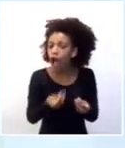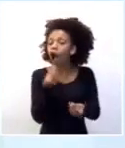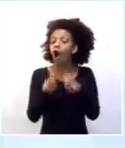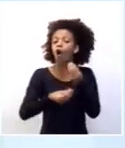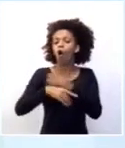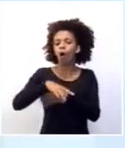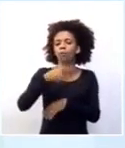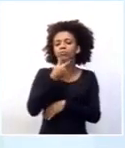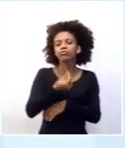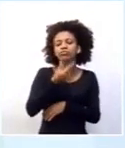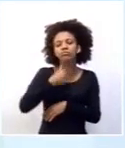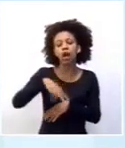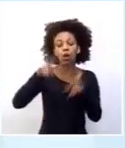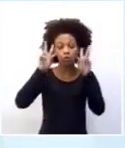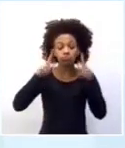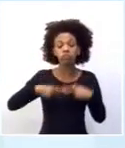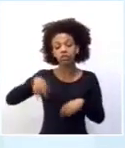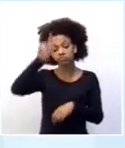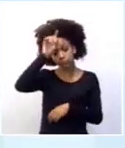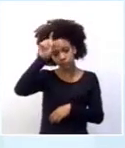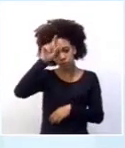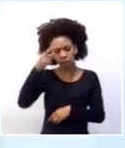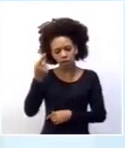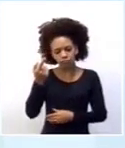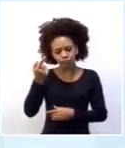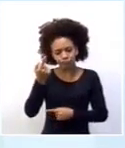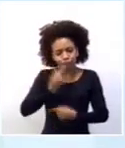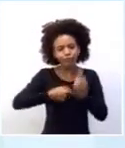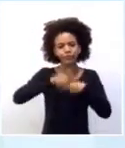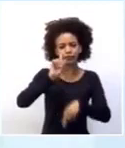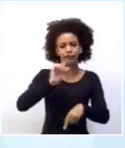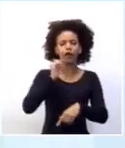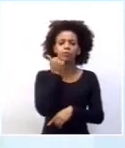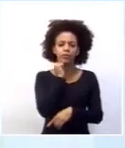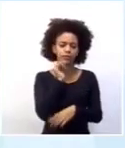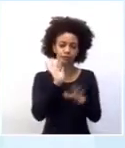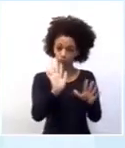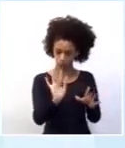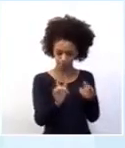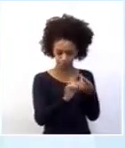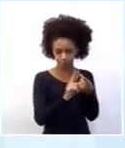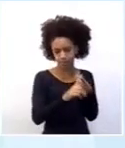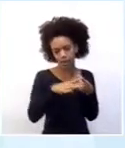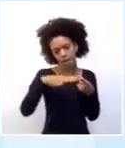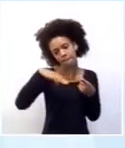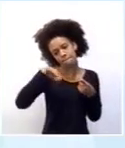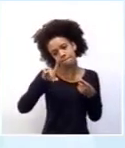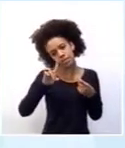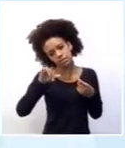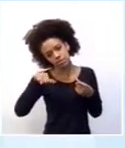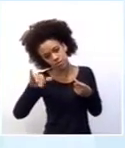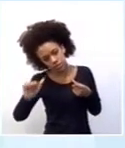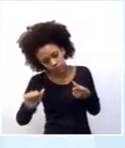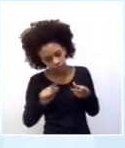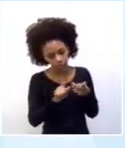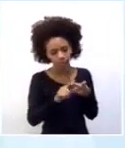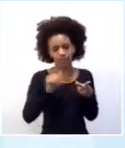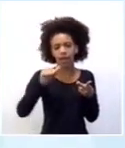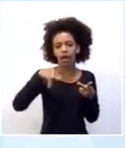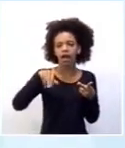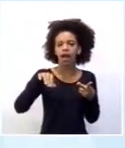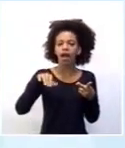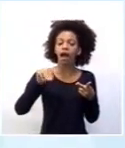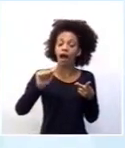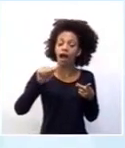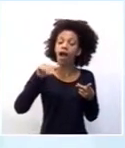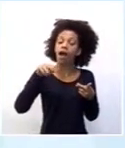eles desenvolvem algumas ciências que estão todas interligadas, medicina e anatomia, tá? Eles vão desenvolver medicina